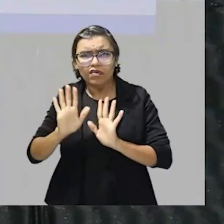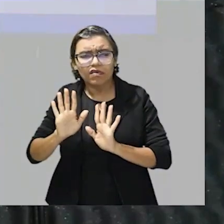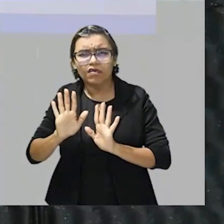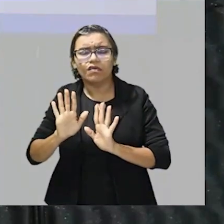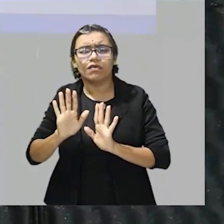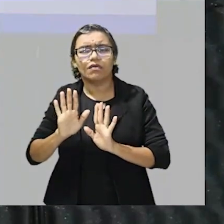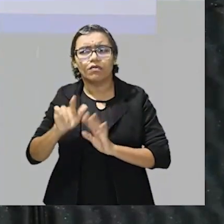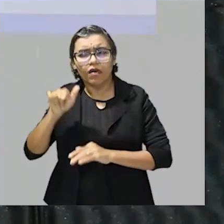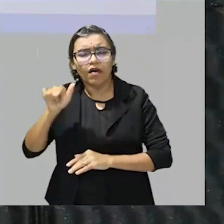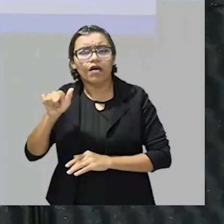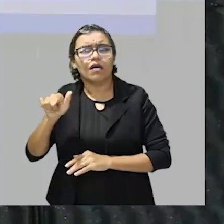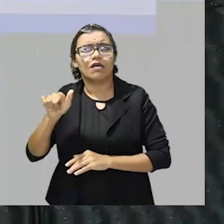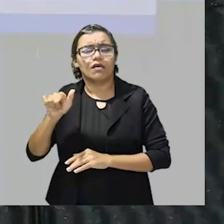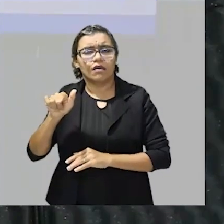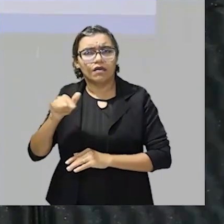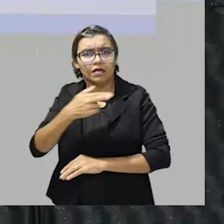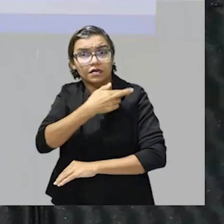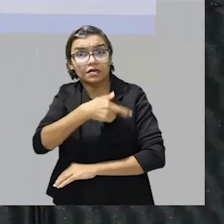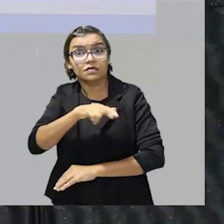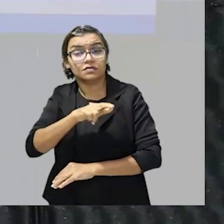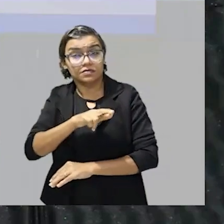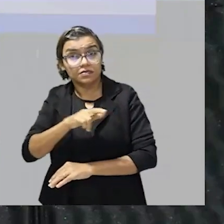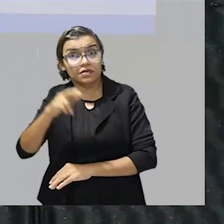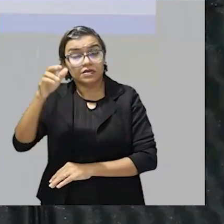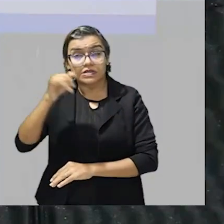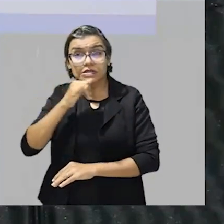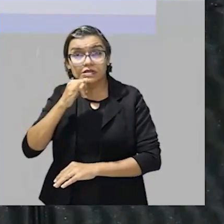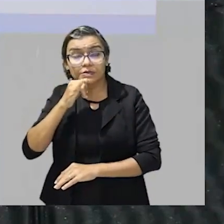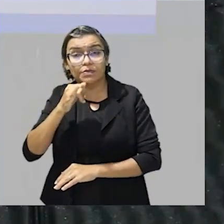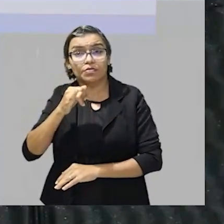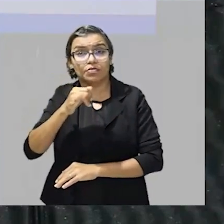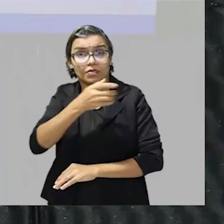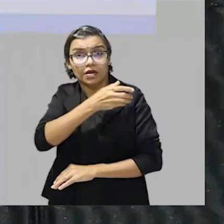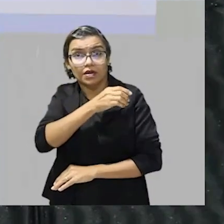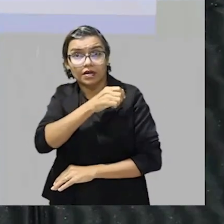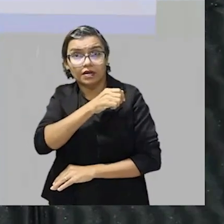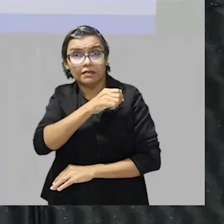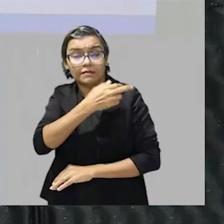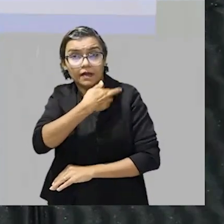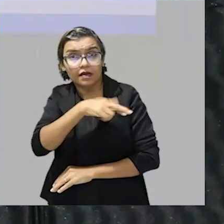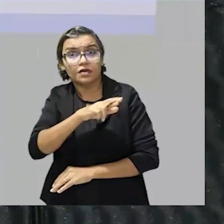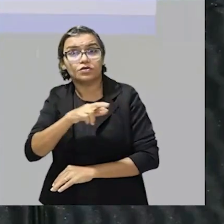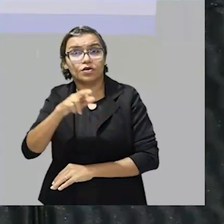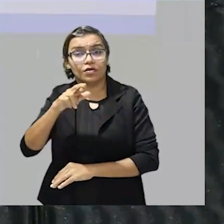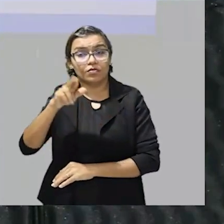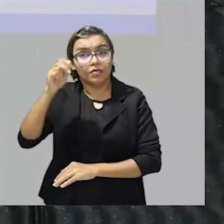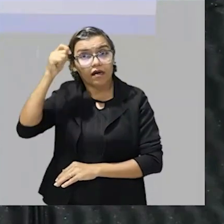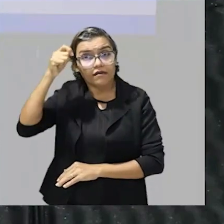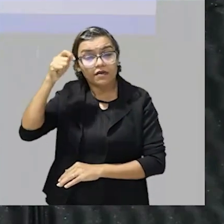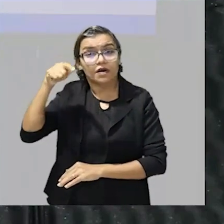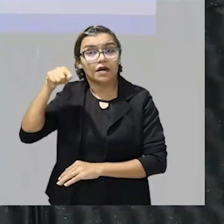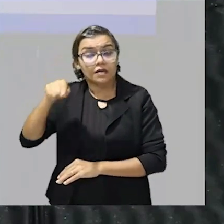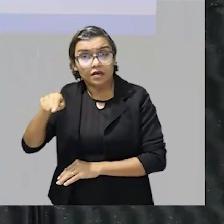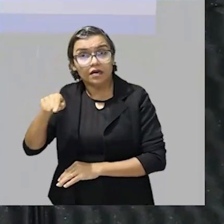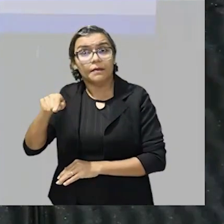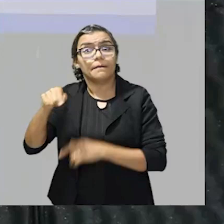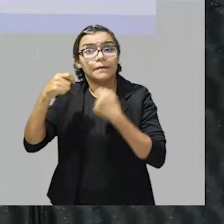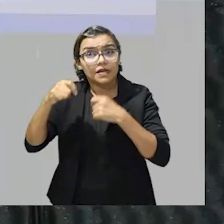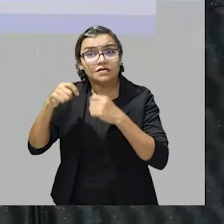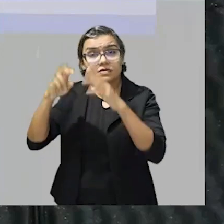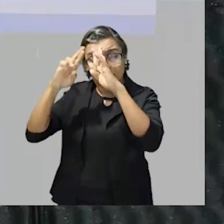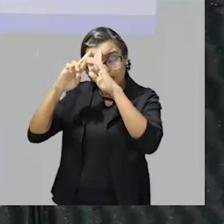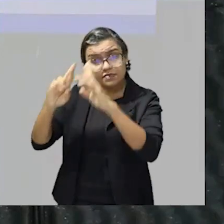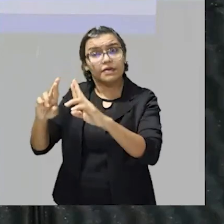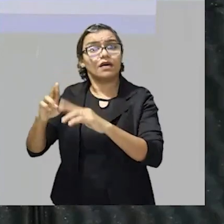elas estão aí fazem parte do nosso Estado Laico eu posso ter a minha religião assim como eu tenho eu respeito a do outro